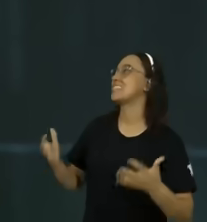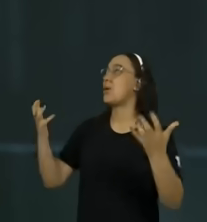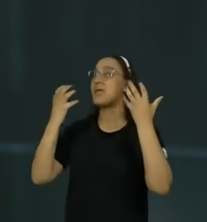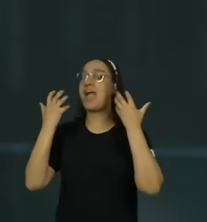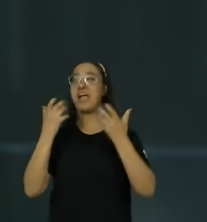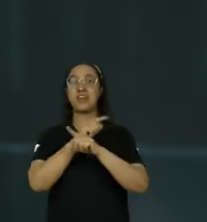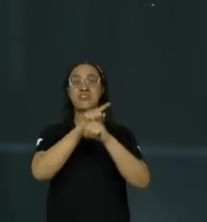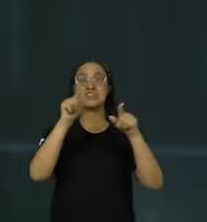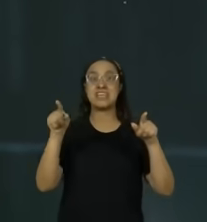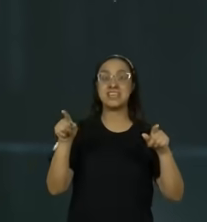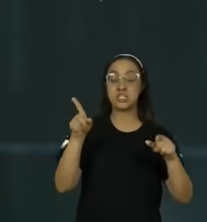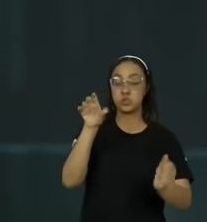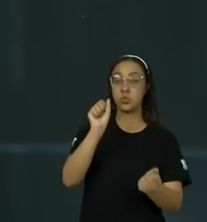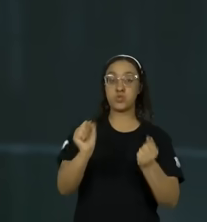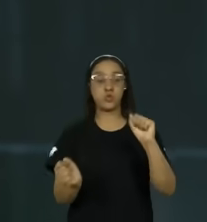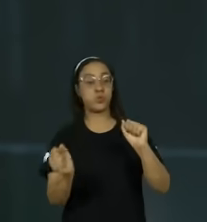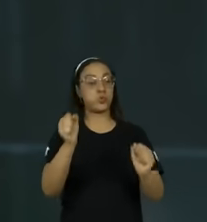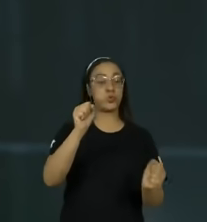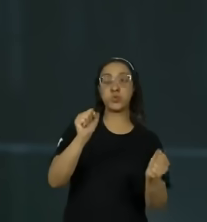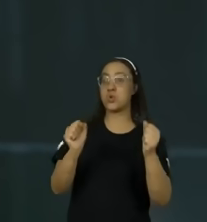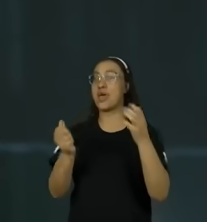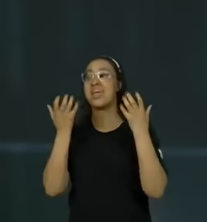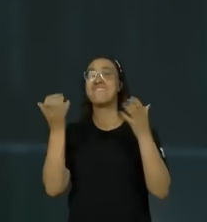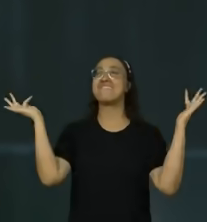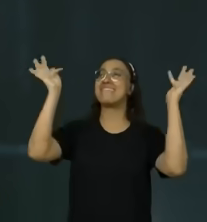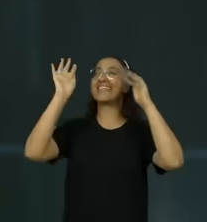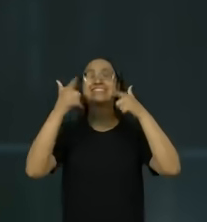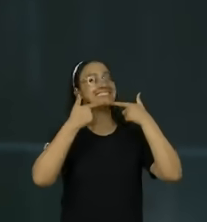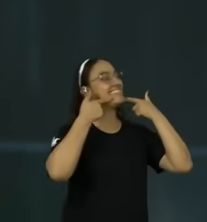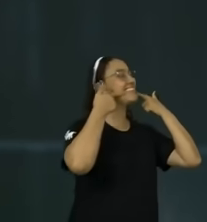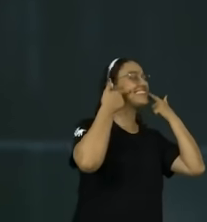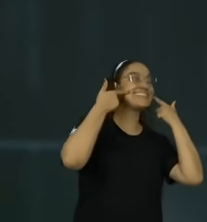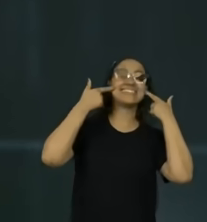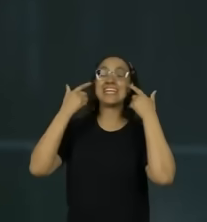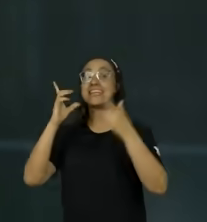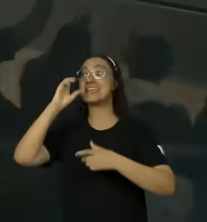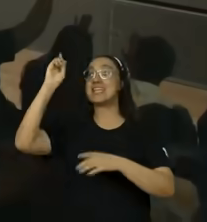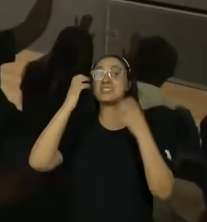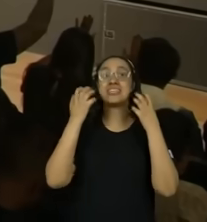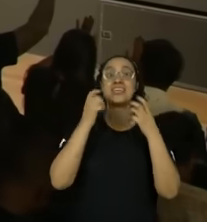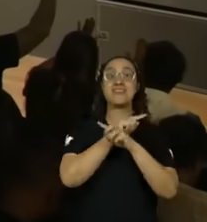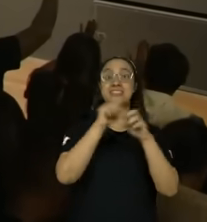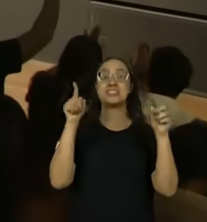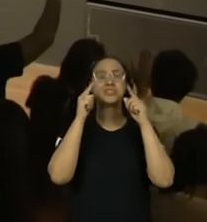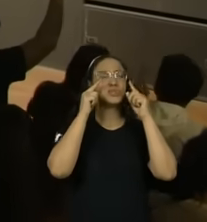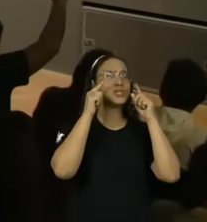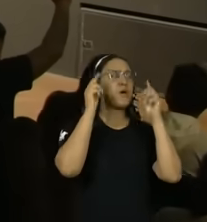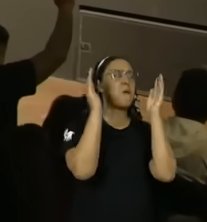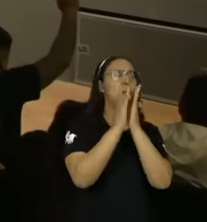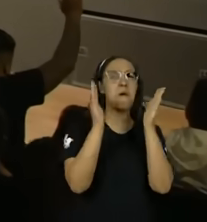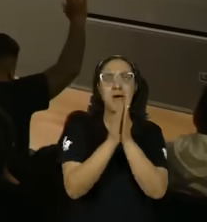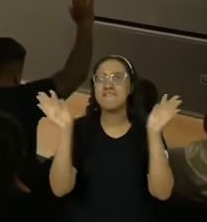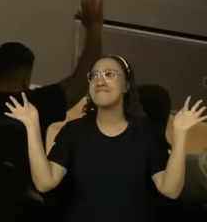do rádio no carro e voltar a cantar. Que você volte a falar em mistérios com Deus. Que você volte a se preparar para essas lágrimas. Porque se não